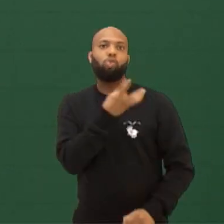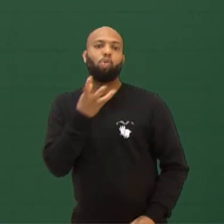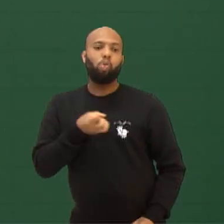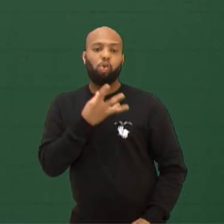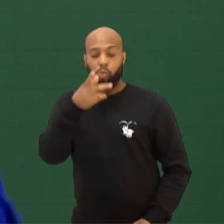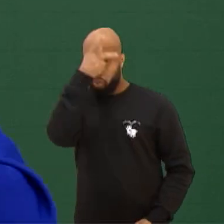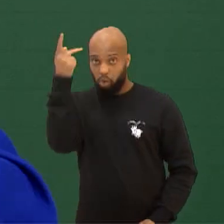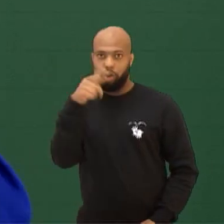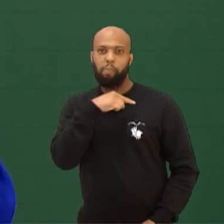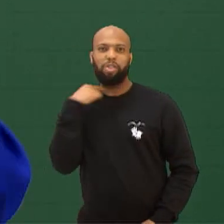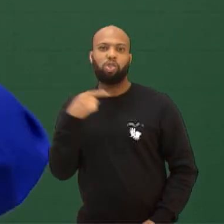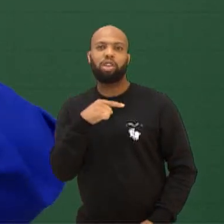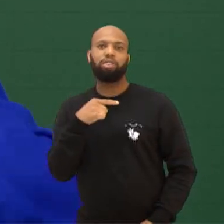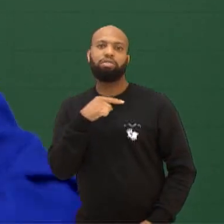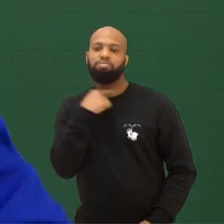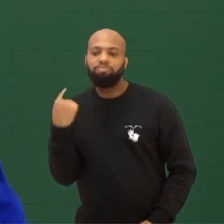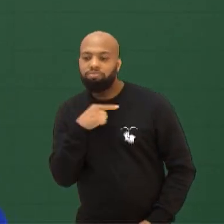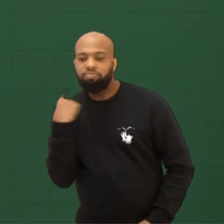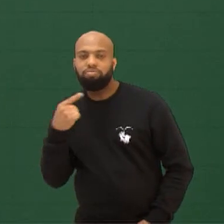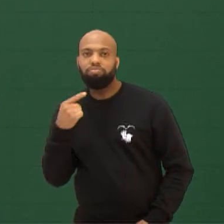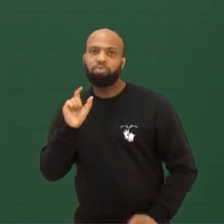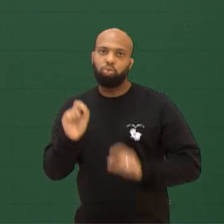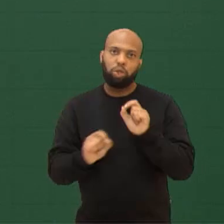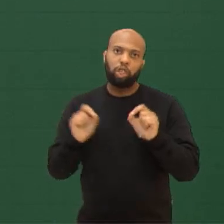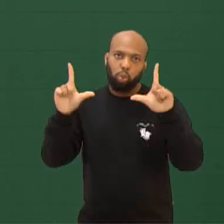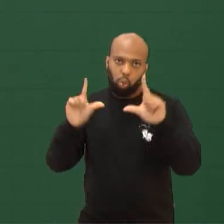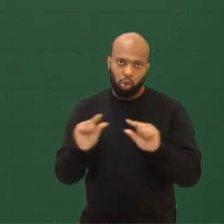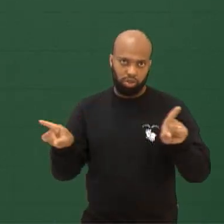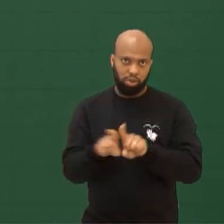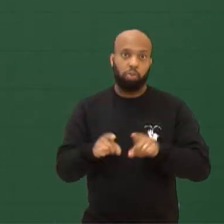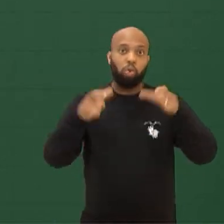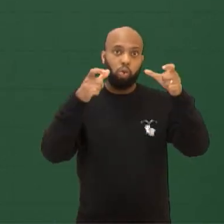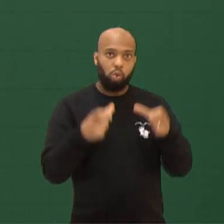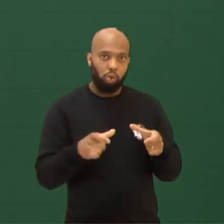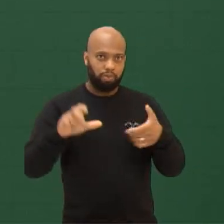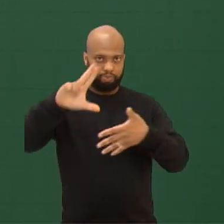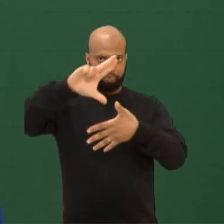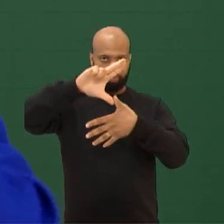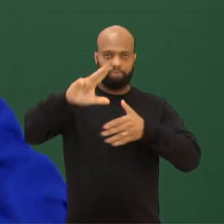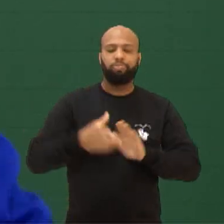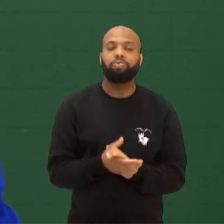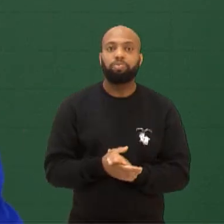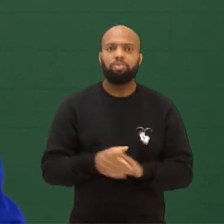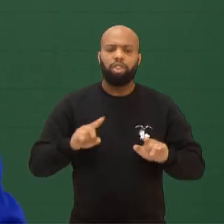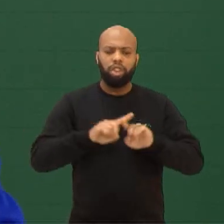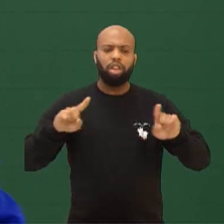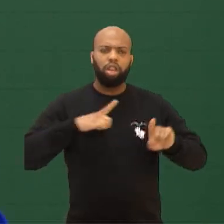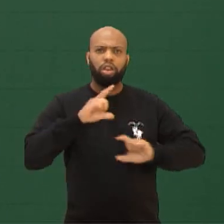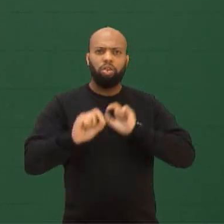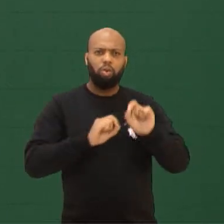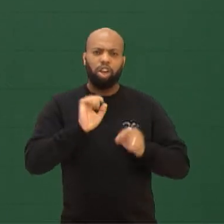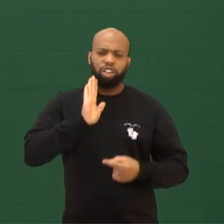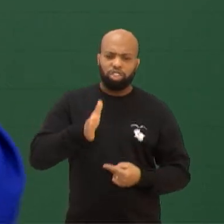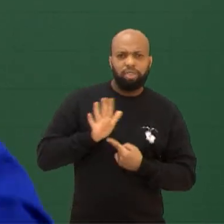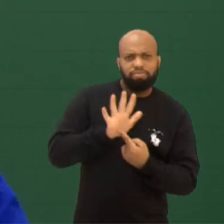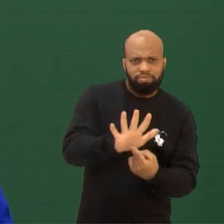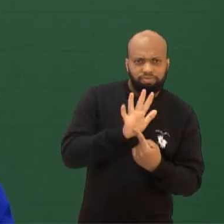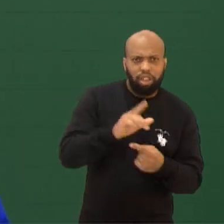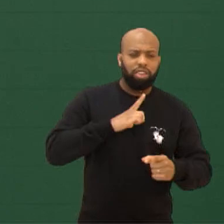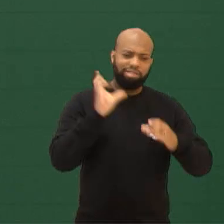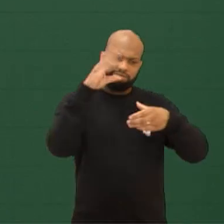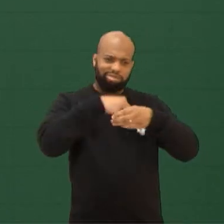mortalidade também, a expectativa de vida cada vez maior também na América Latina. Só que, como frisamos em aula, dentro